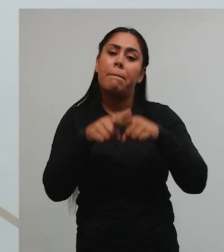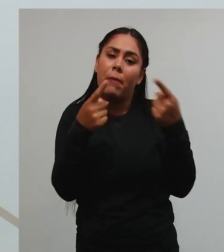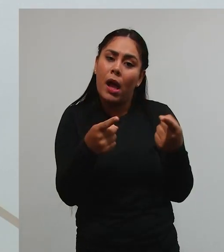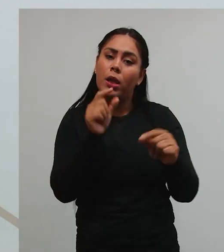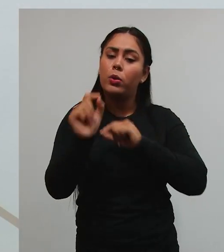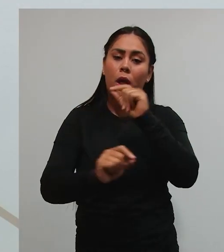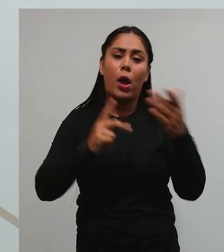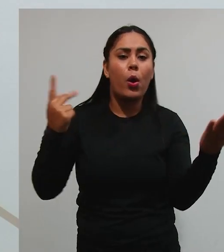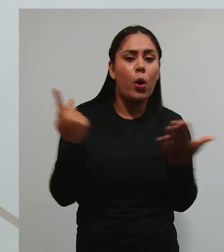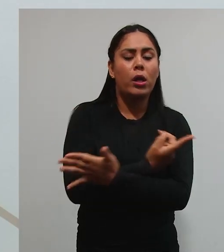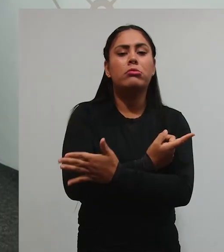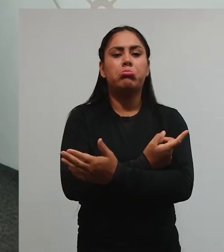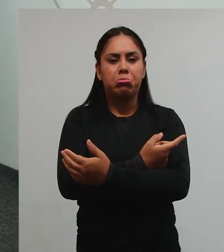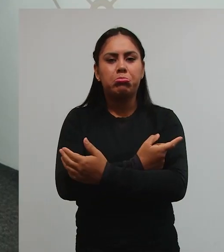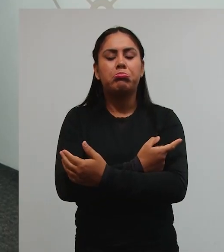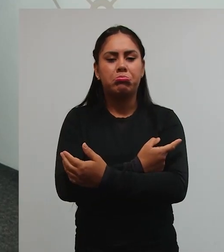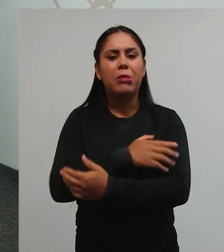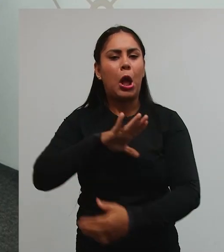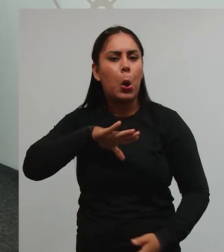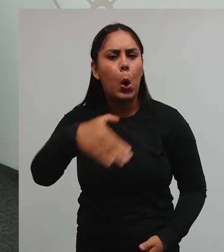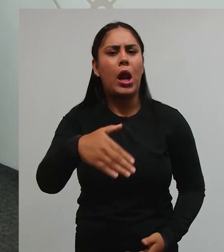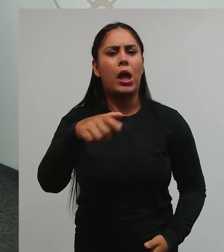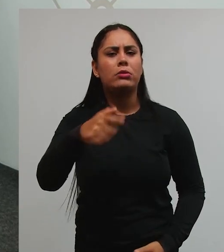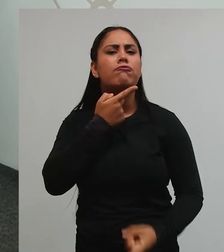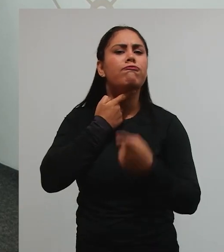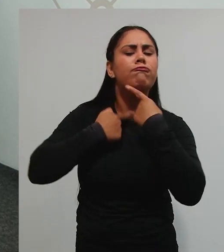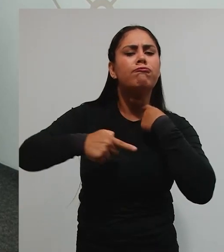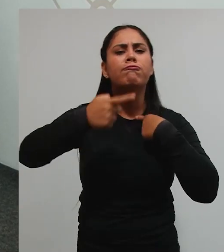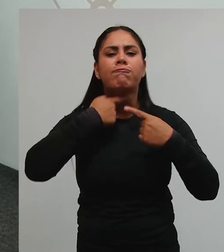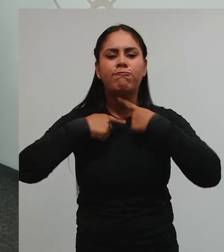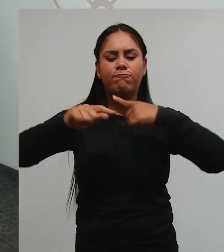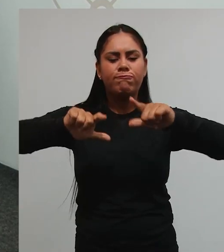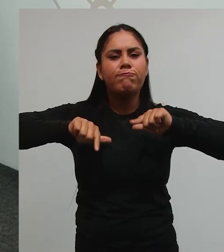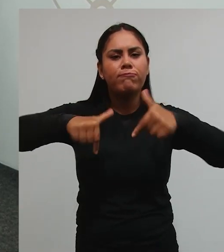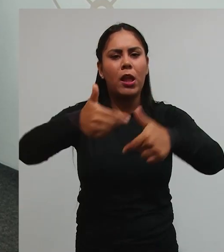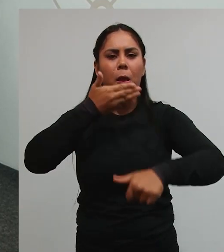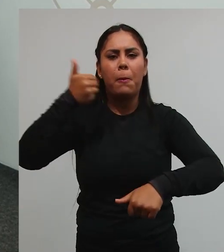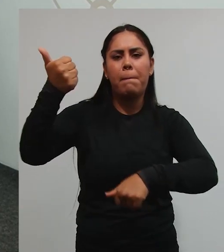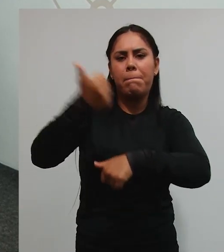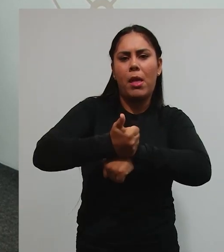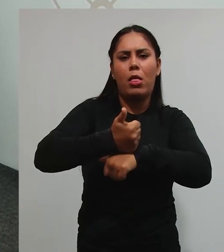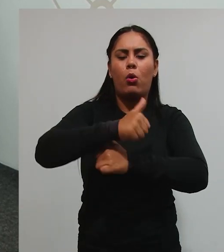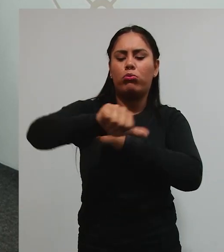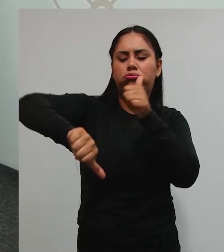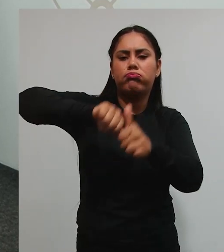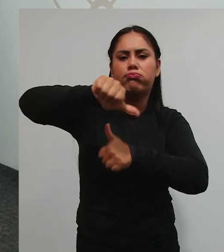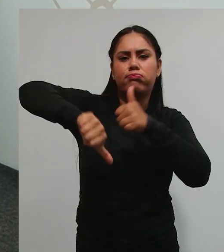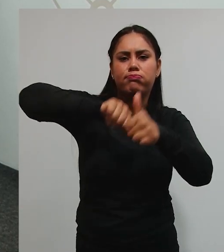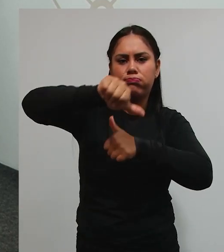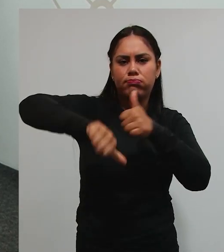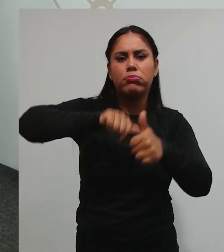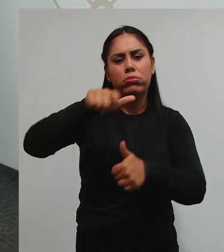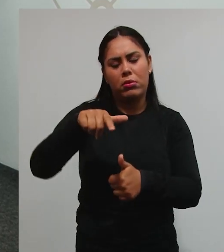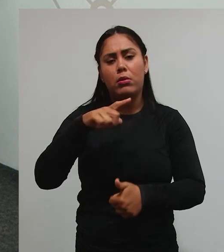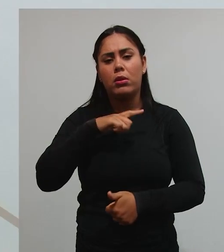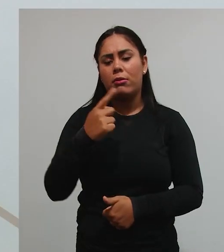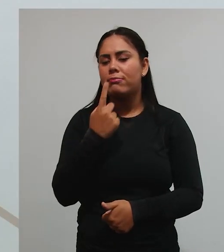para você construir uma jornada enquanto professor de sucesso ou